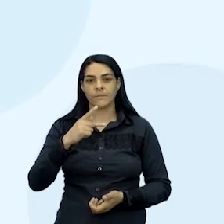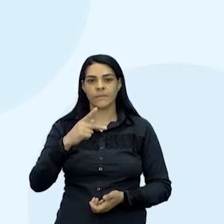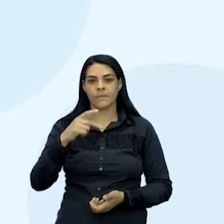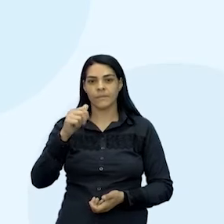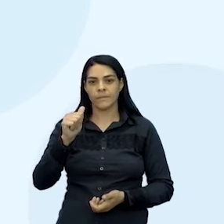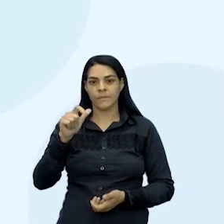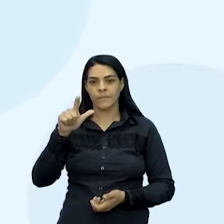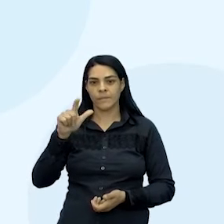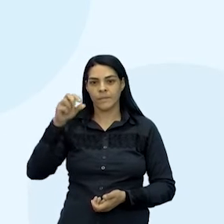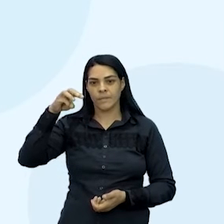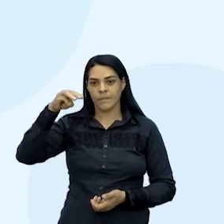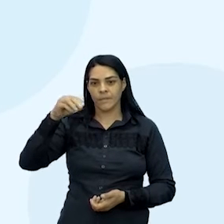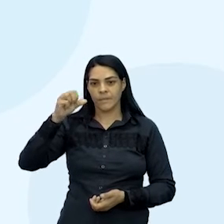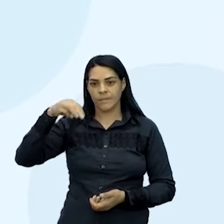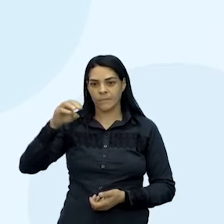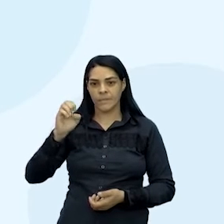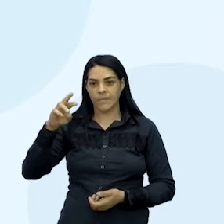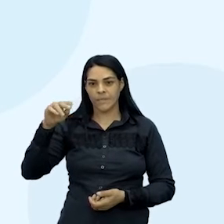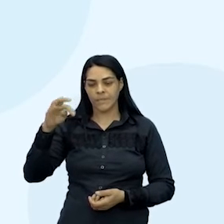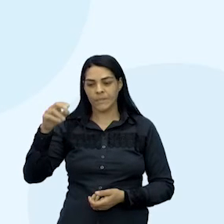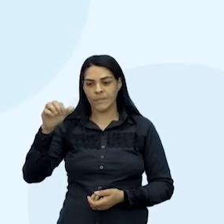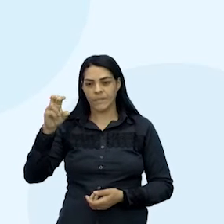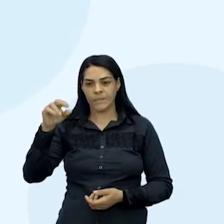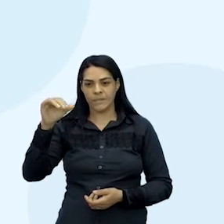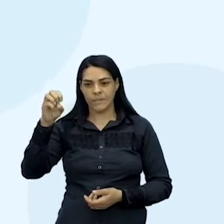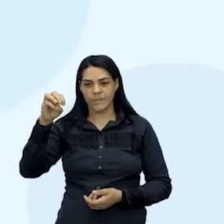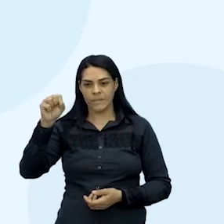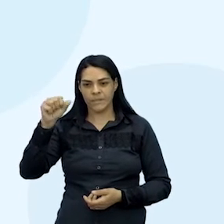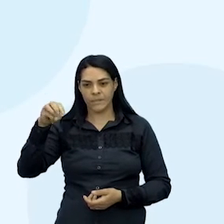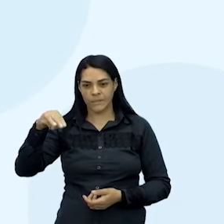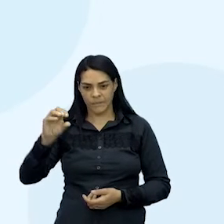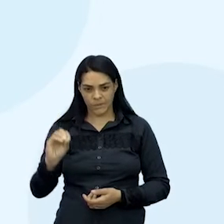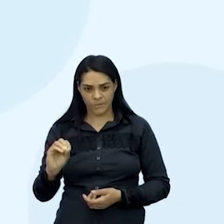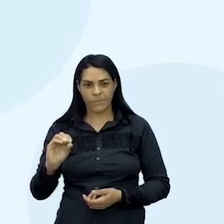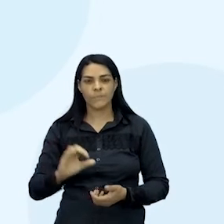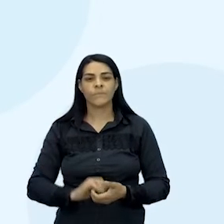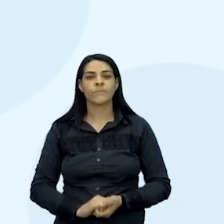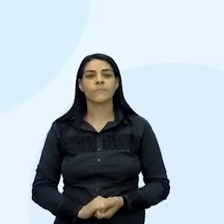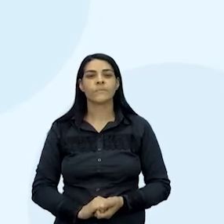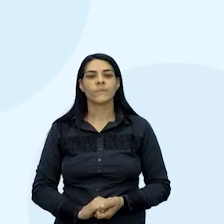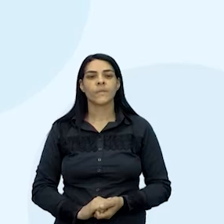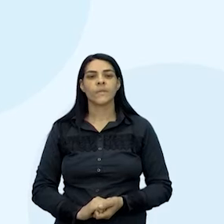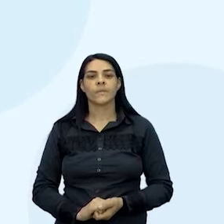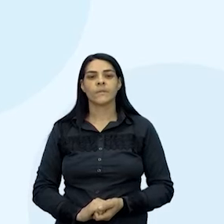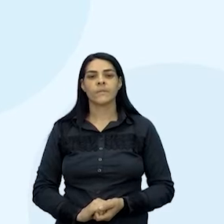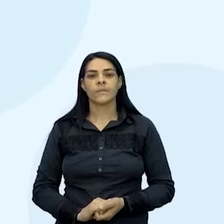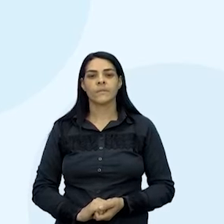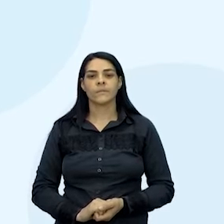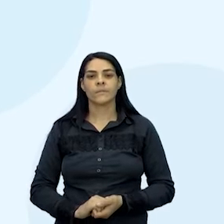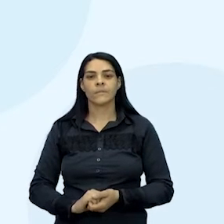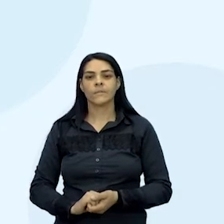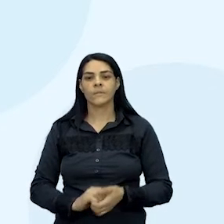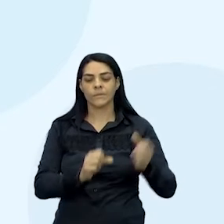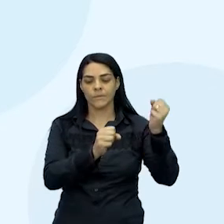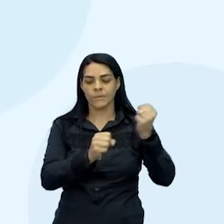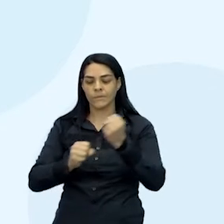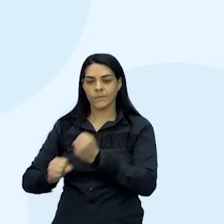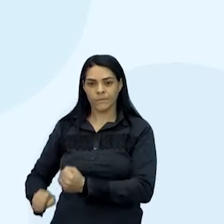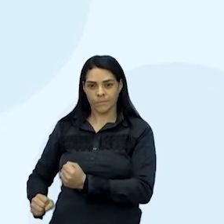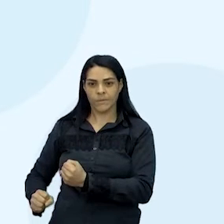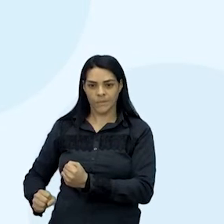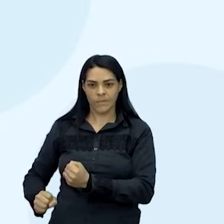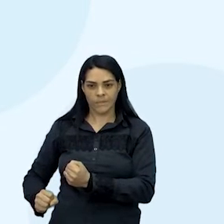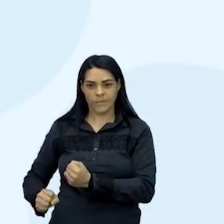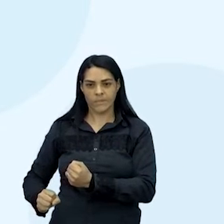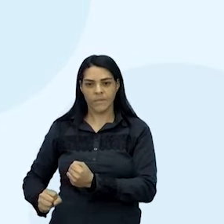de governo é o primeiro-ministro, no caso, por exemplo, da Inglaterra, tá? E, todavia, os poderes estão a cargo